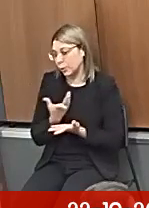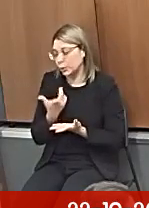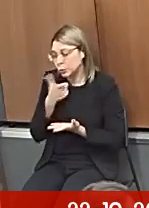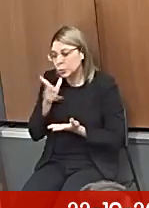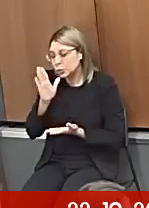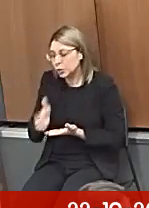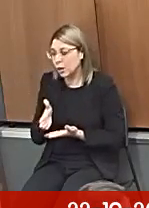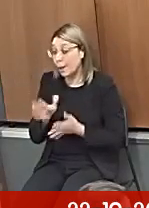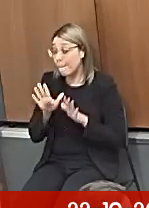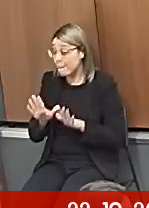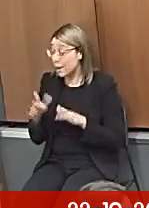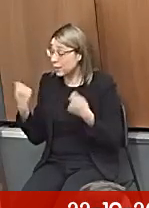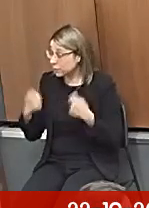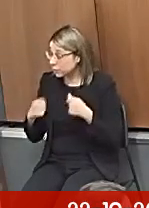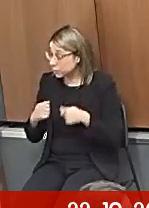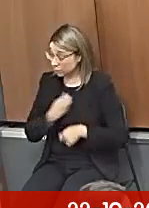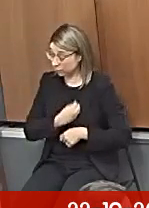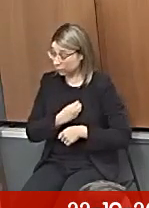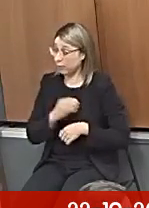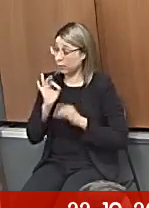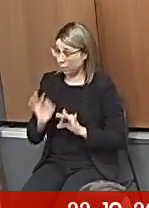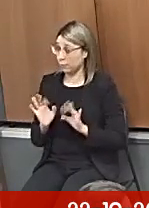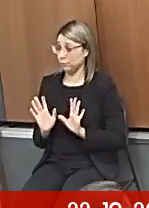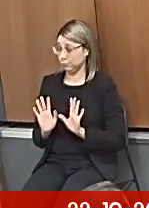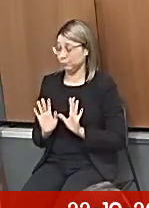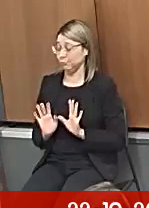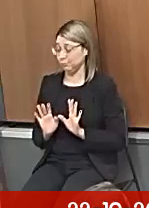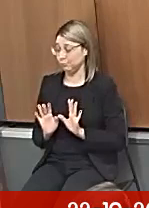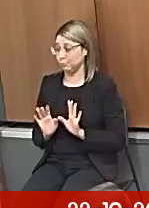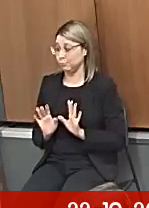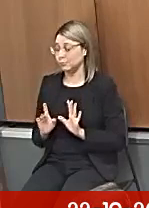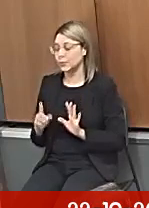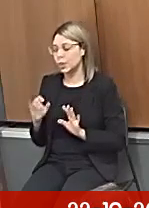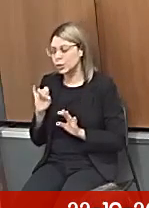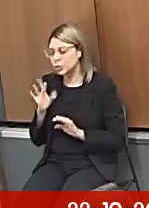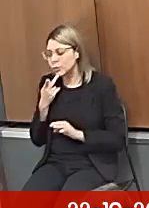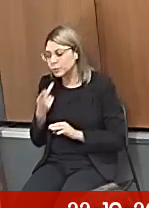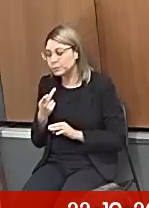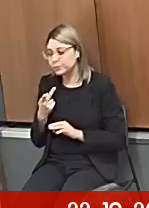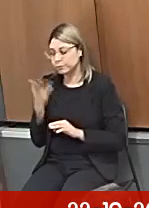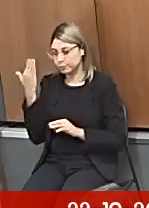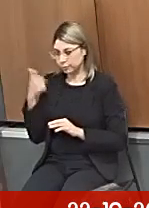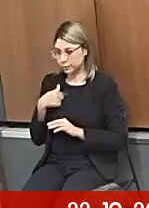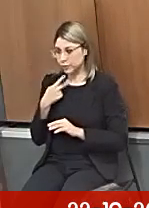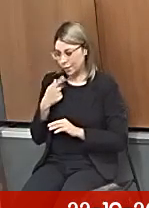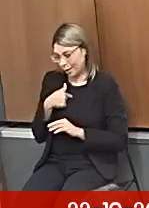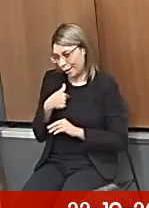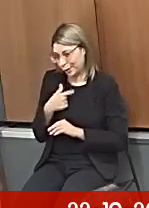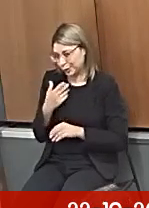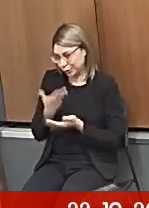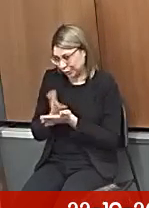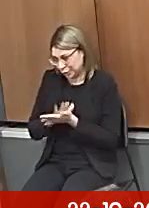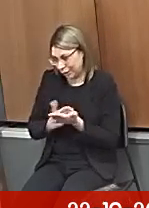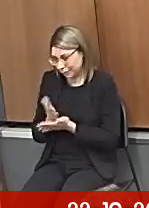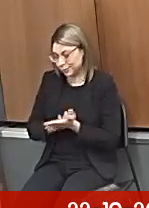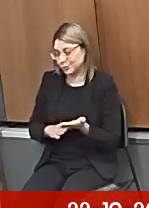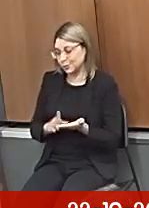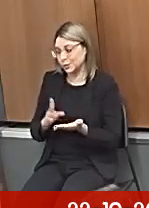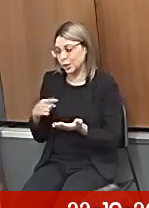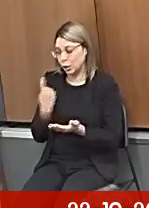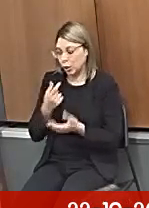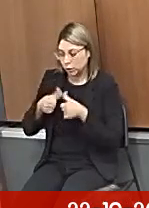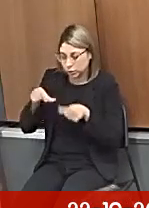patamar. Precisamos colocar em prática. Eu só quero dizer que, quando eu falo que eu sou chato, enquanto nós estávamos